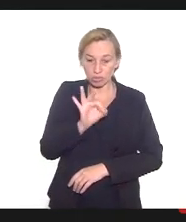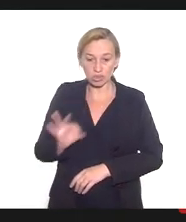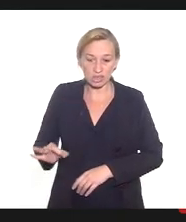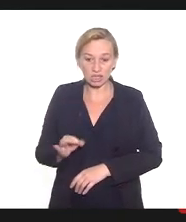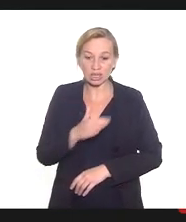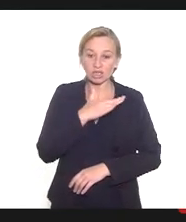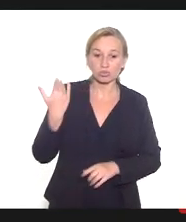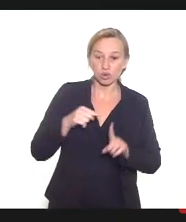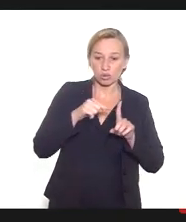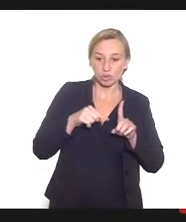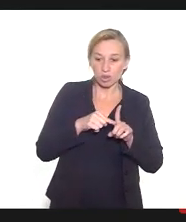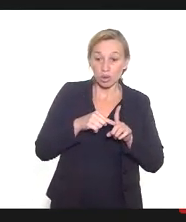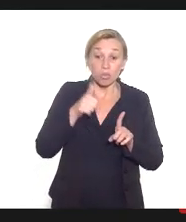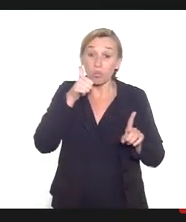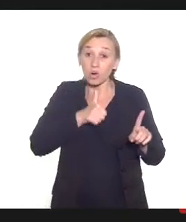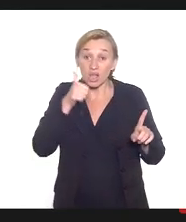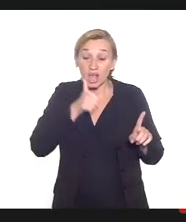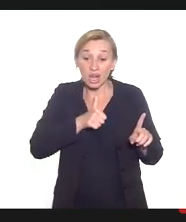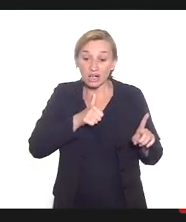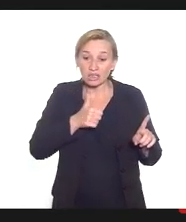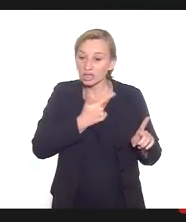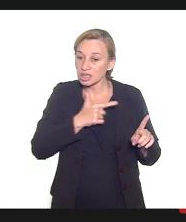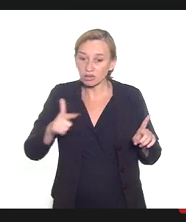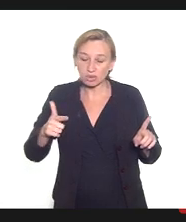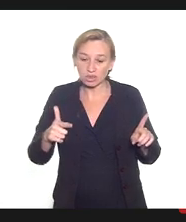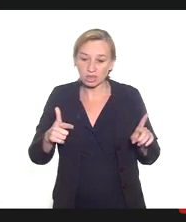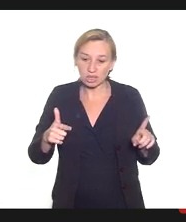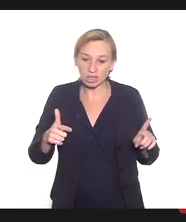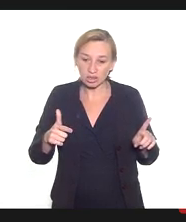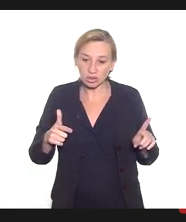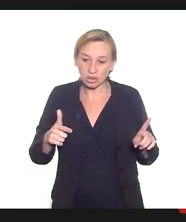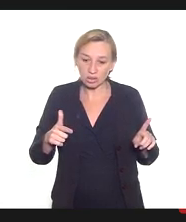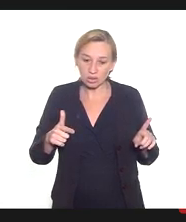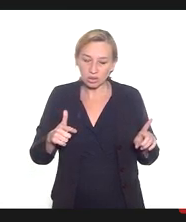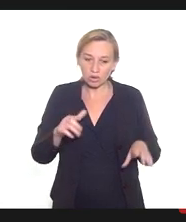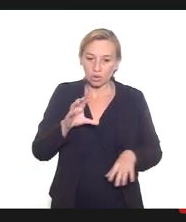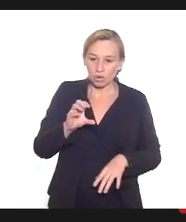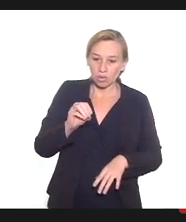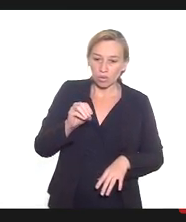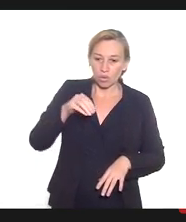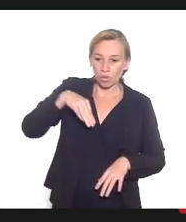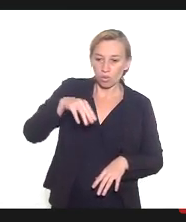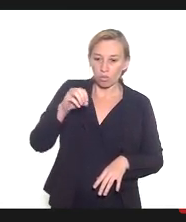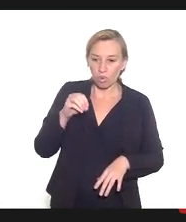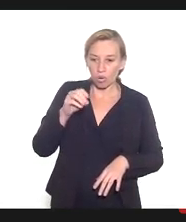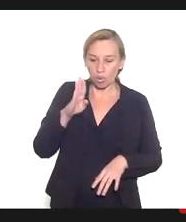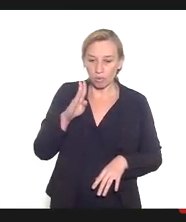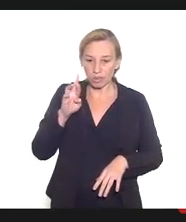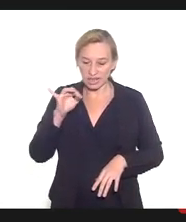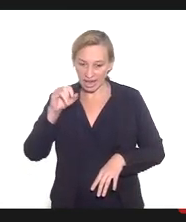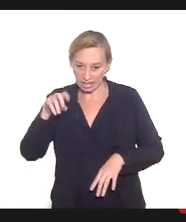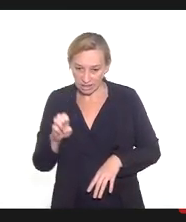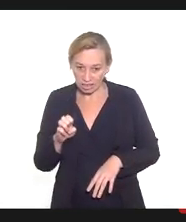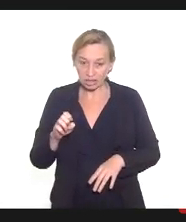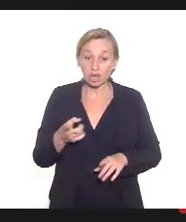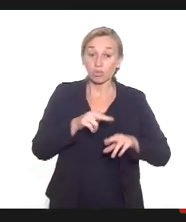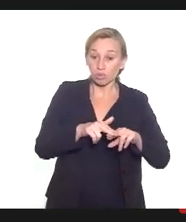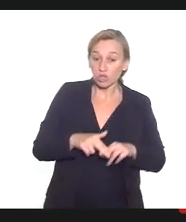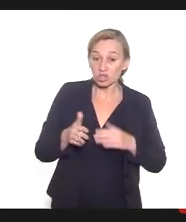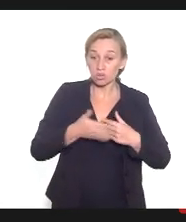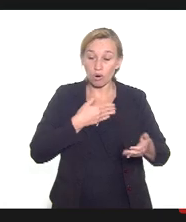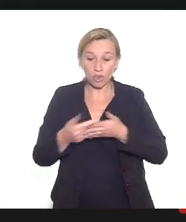ocorreram em mulheres não tinham comorbidades e nós não pode atribuir essa morte as como a umidade e é por